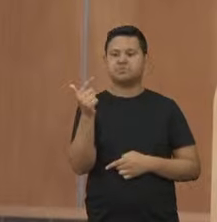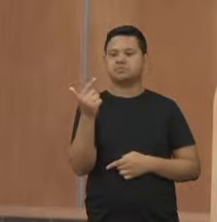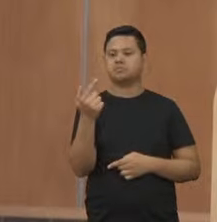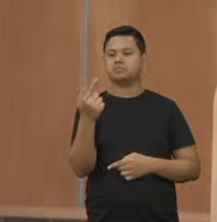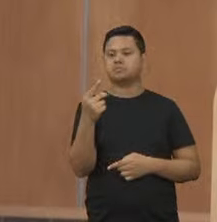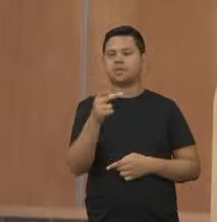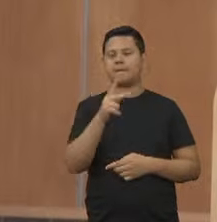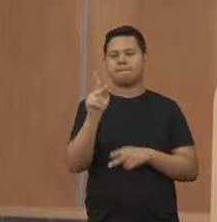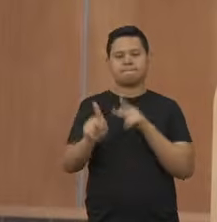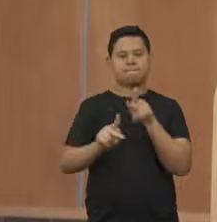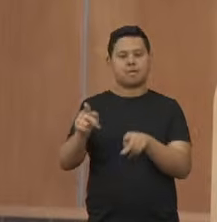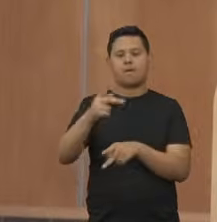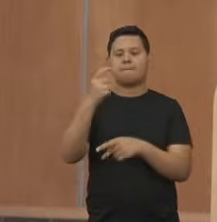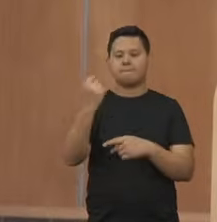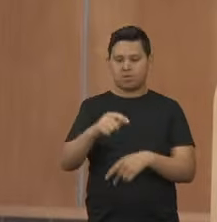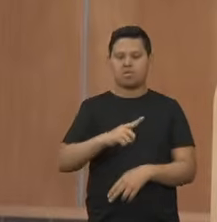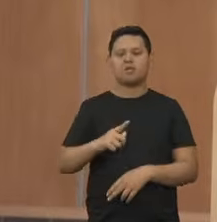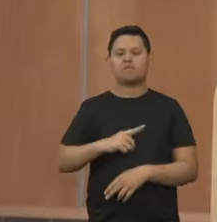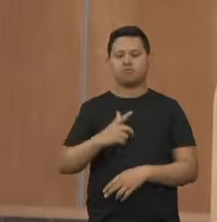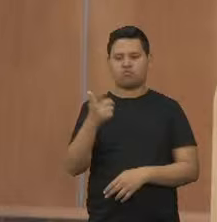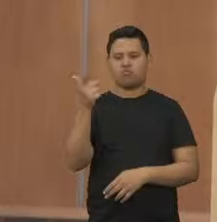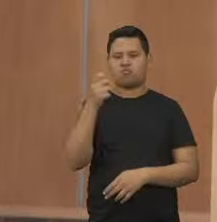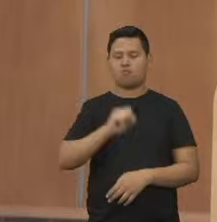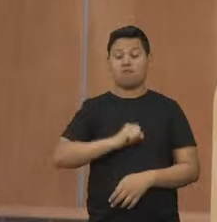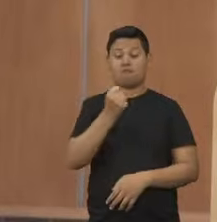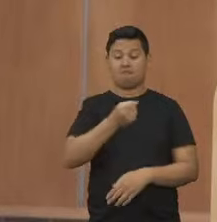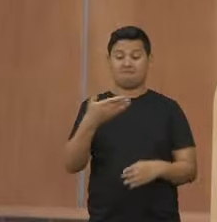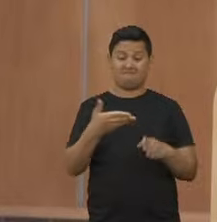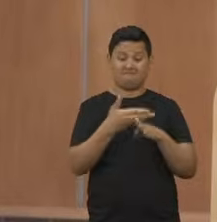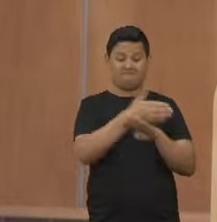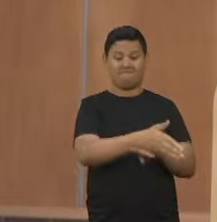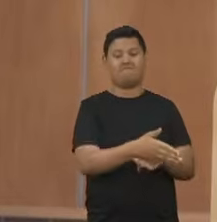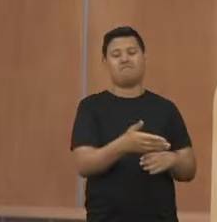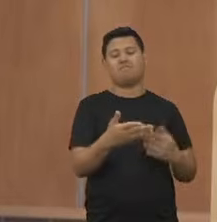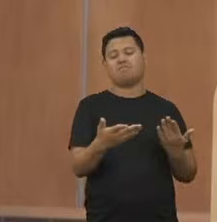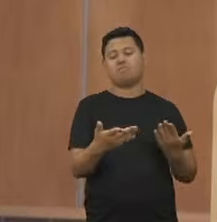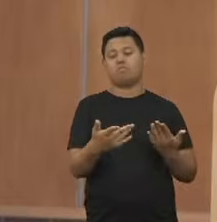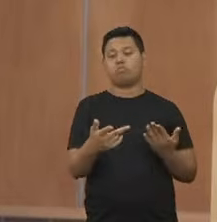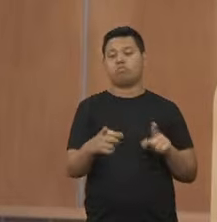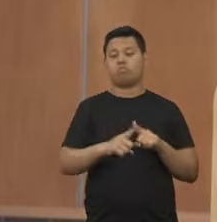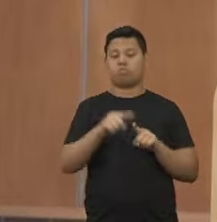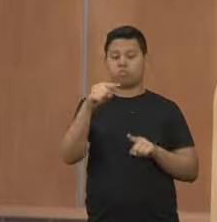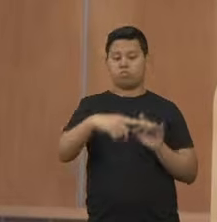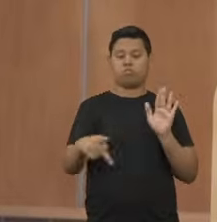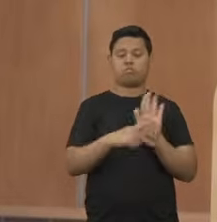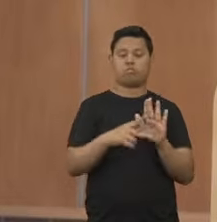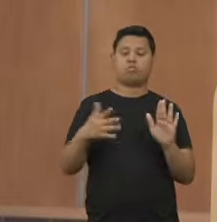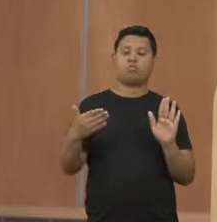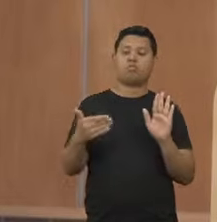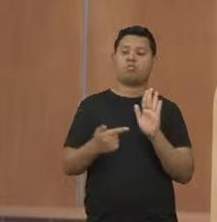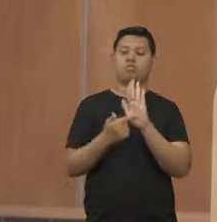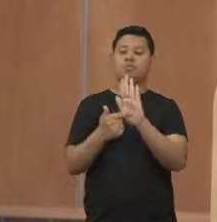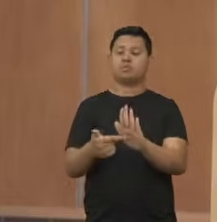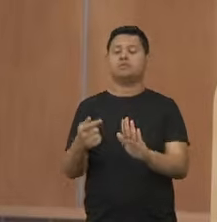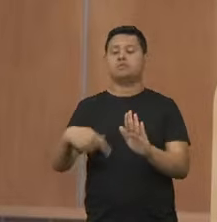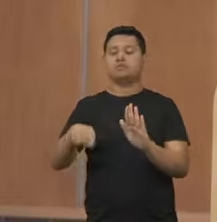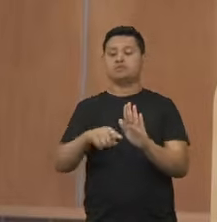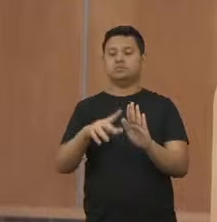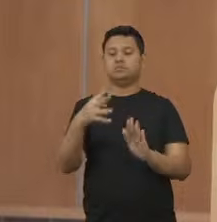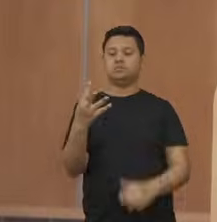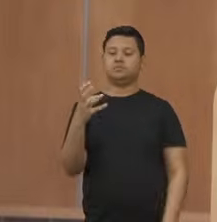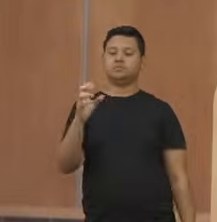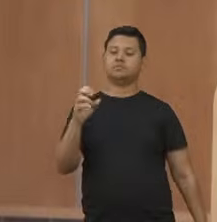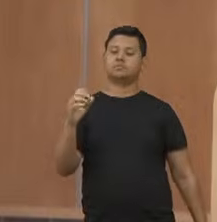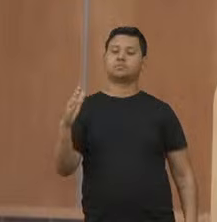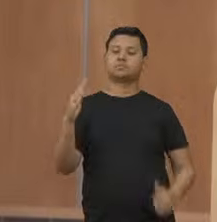também. Tiveram essa coragem. Mas com esse projeto aqui, vai beneficiar